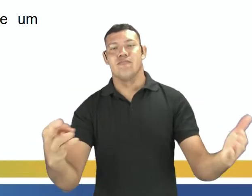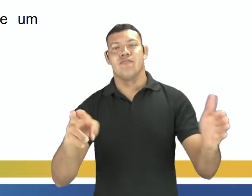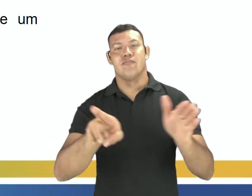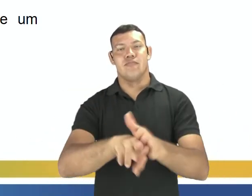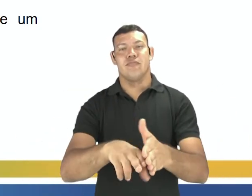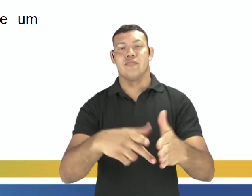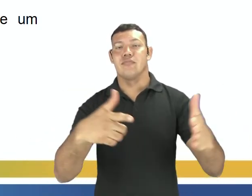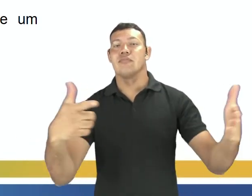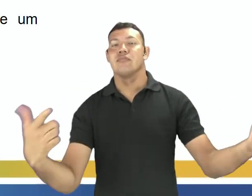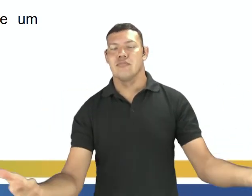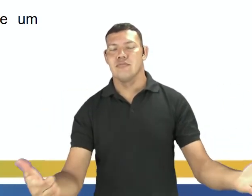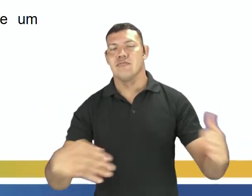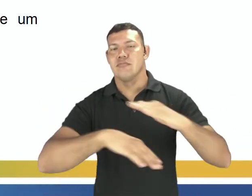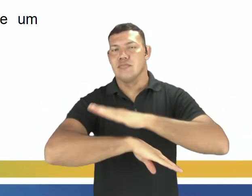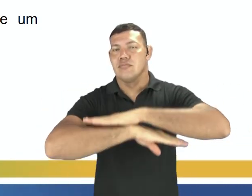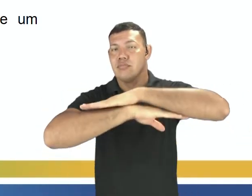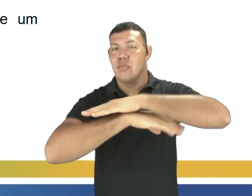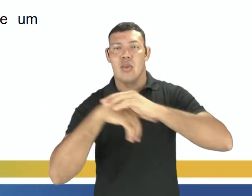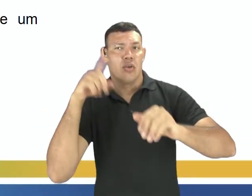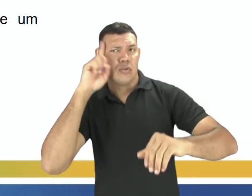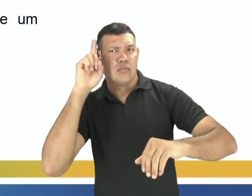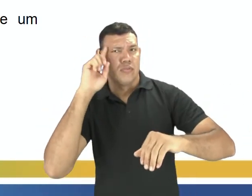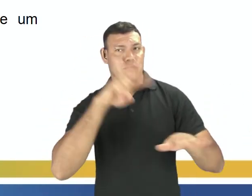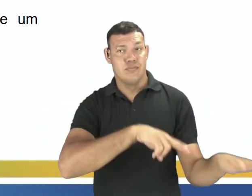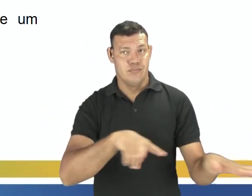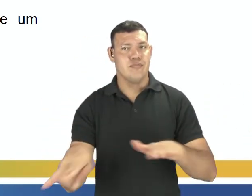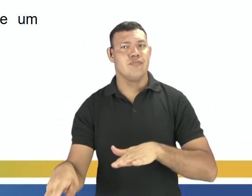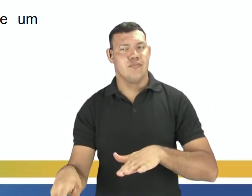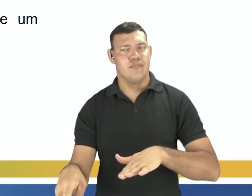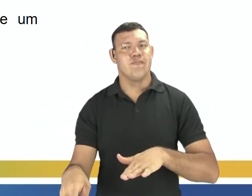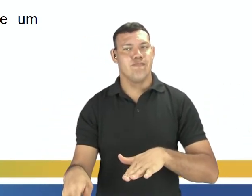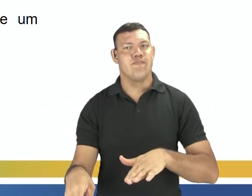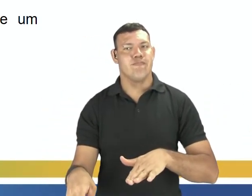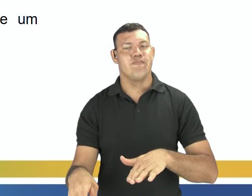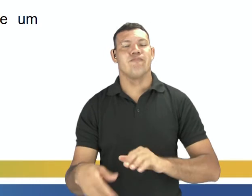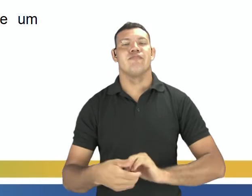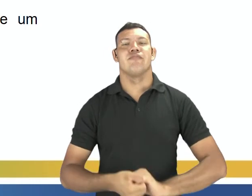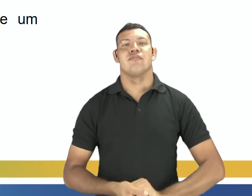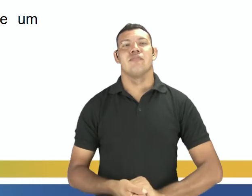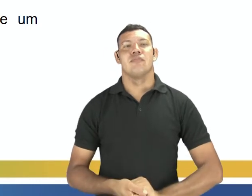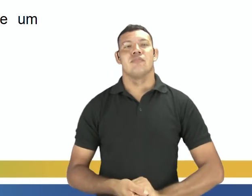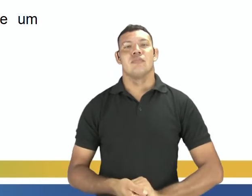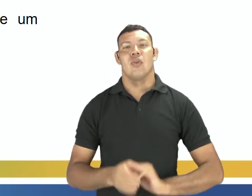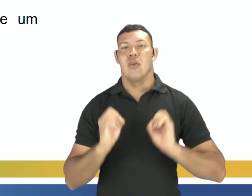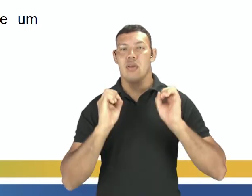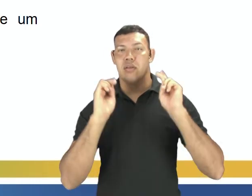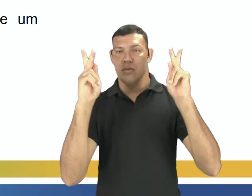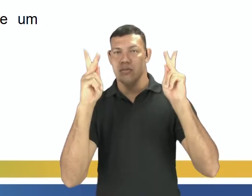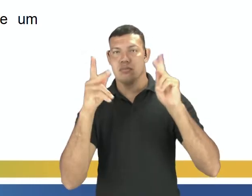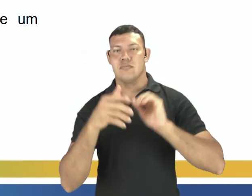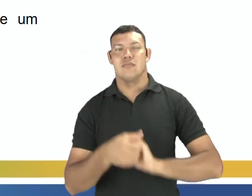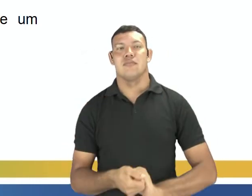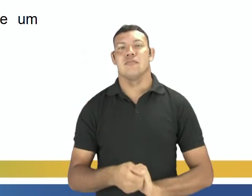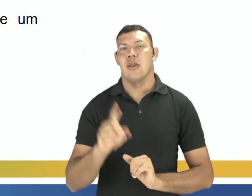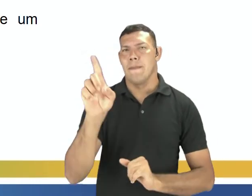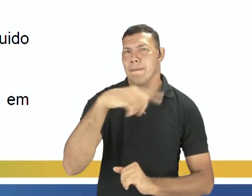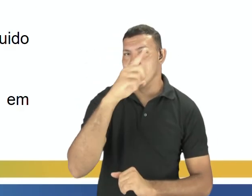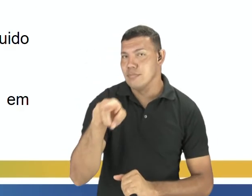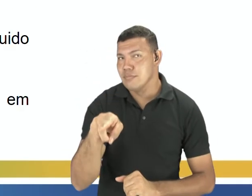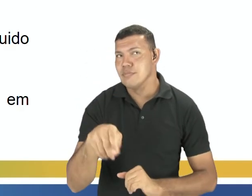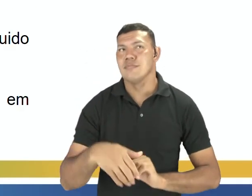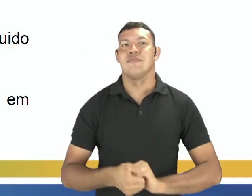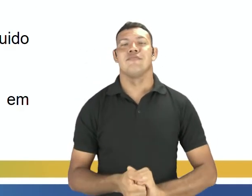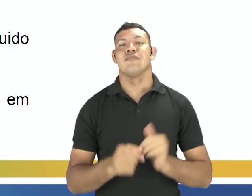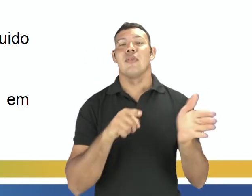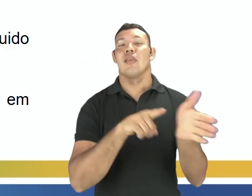destina-se à leitura diária ou semanal, pois trata de acontecimentos do cotidiano. Ok? Beleza? Marcou aí? Vamos